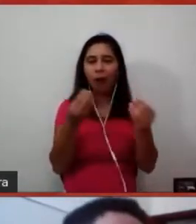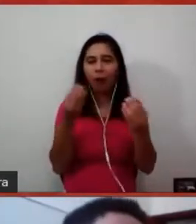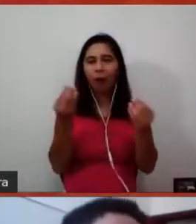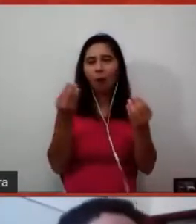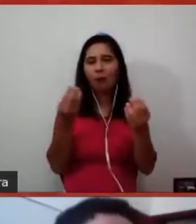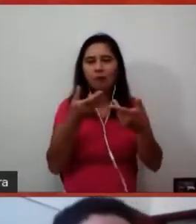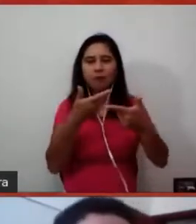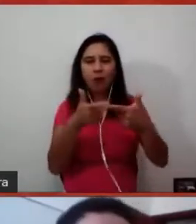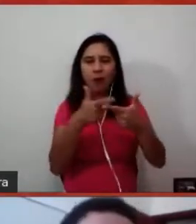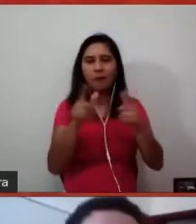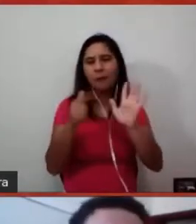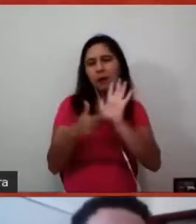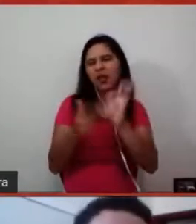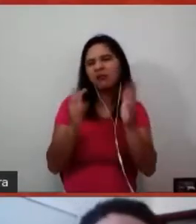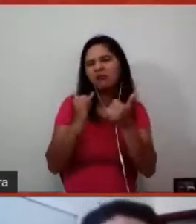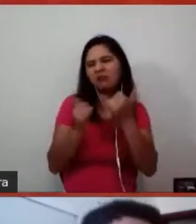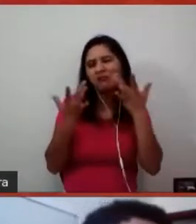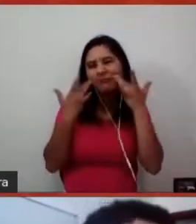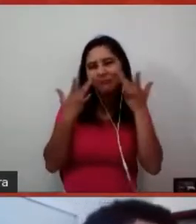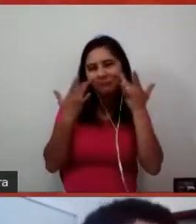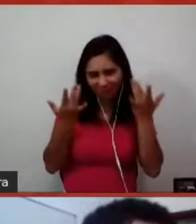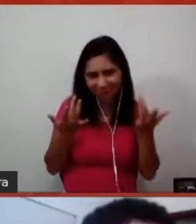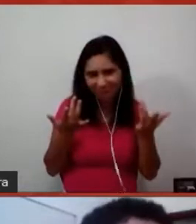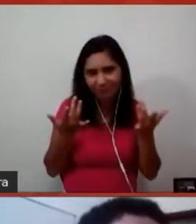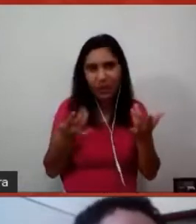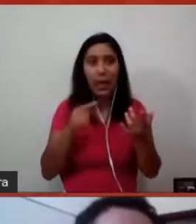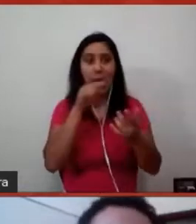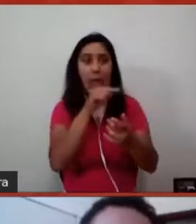junto comigo. Tá bom? Essa situação